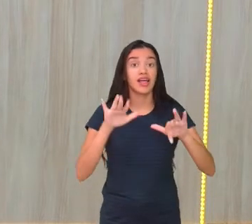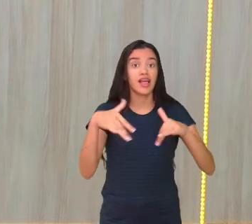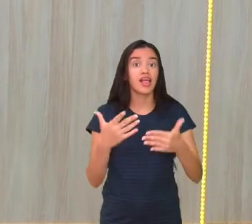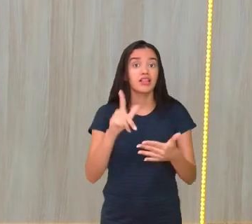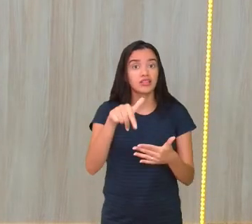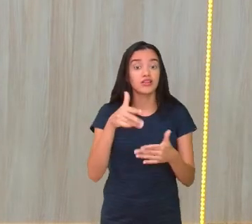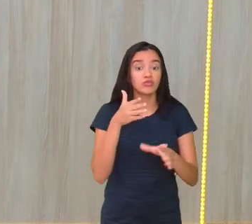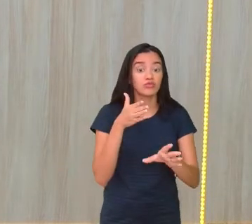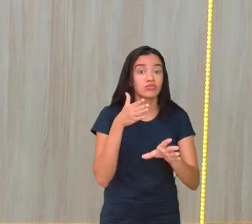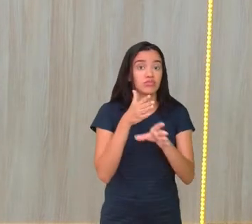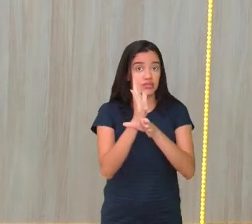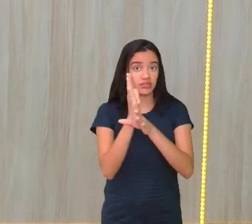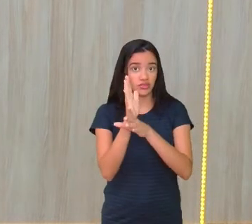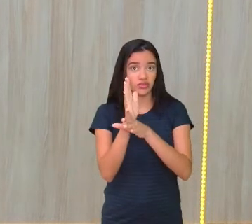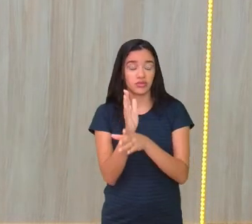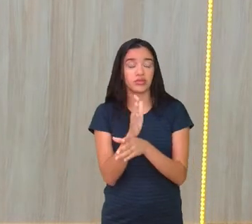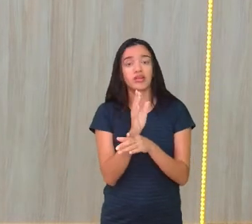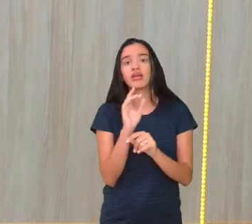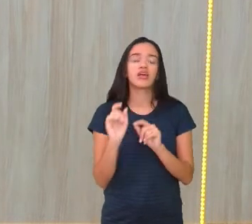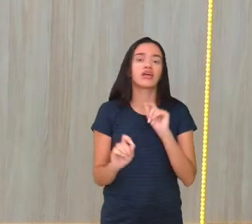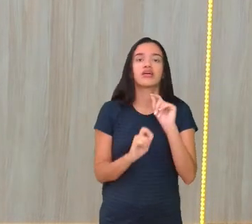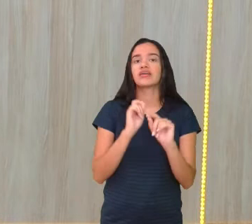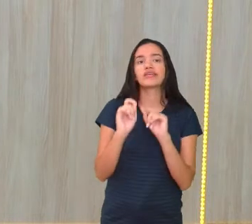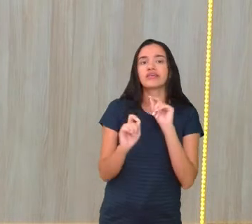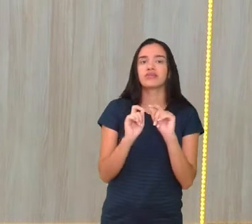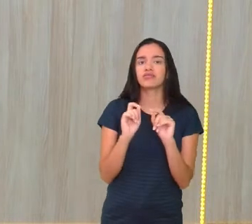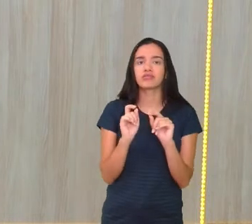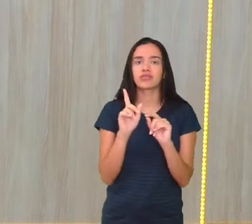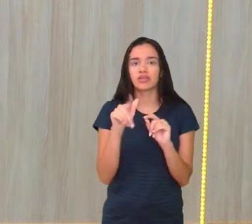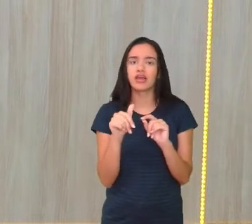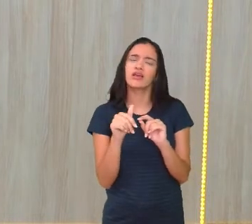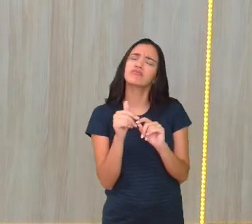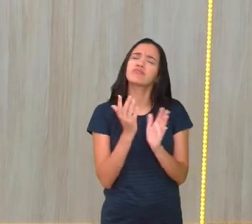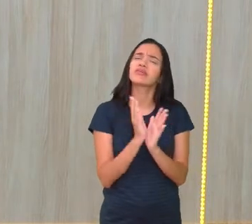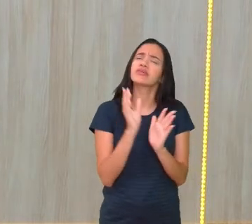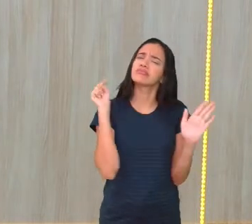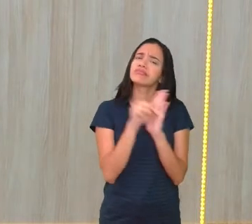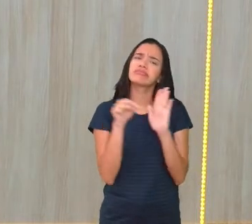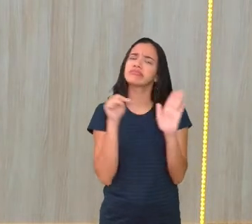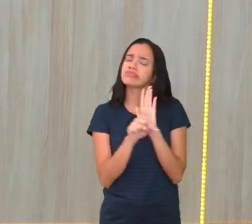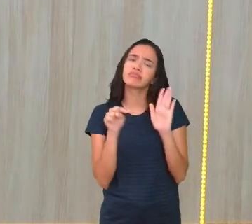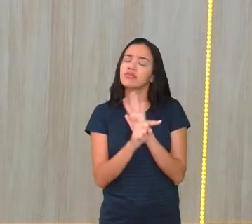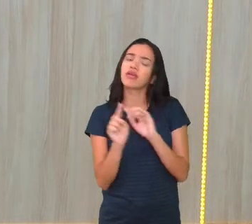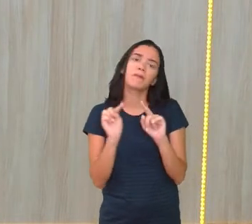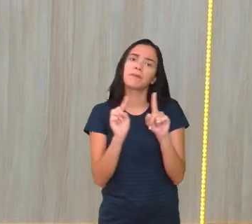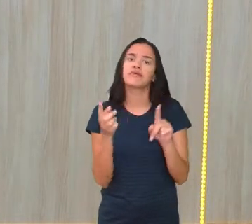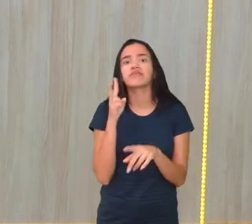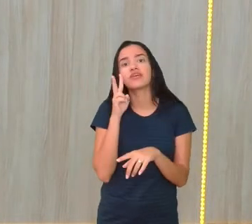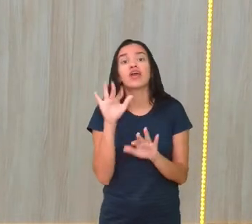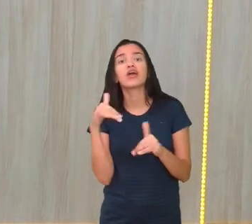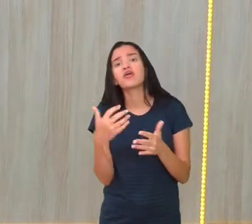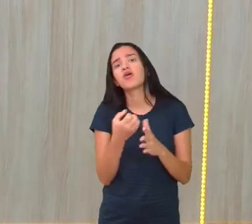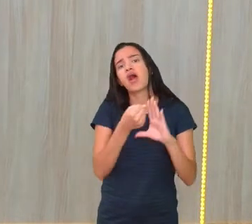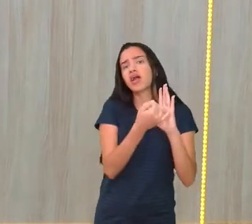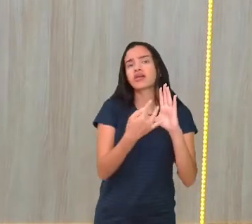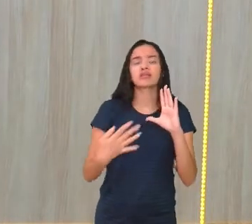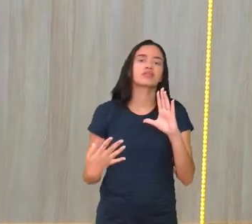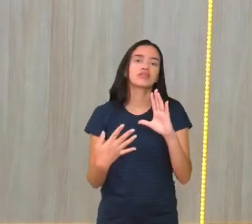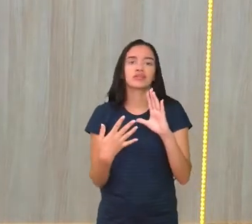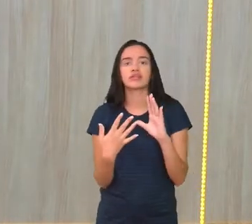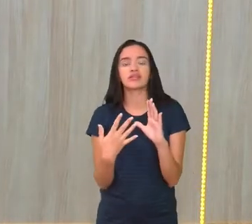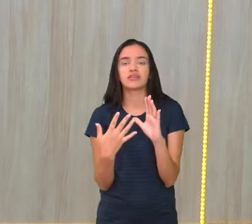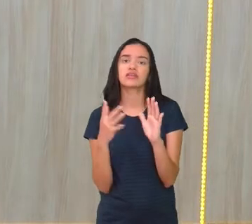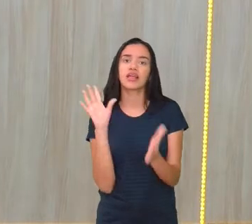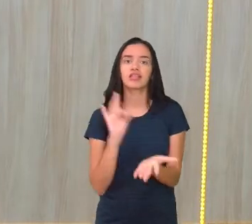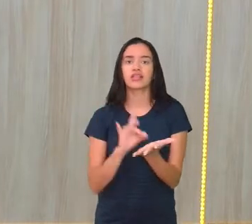do descobrimento, ela é bastante questionada. Mas vejam, quais foram as características aí